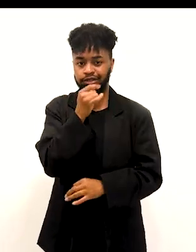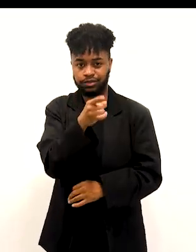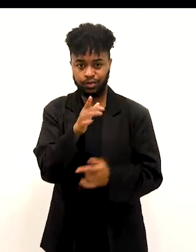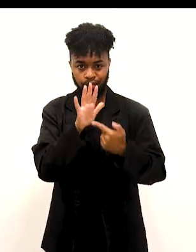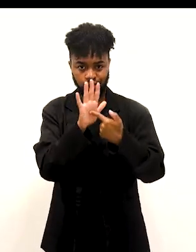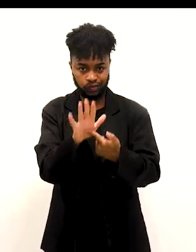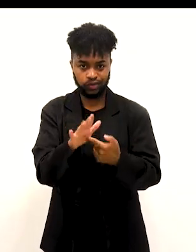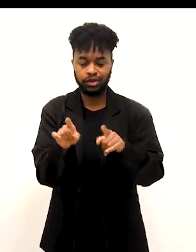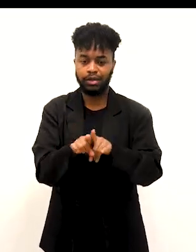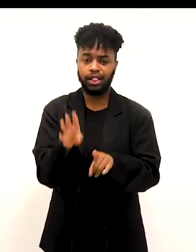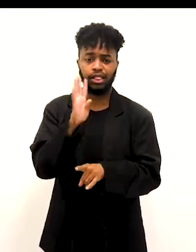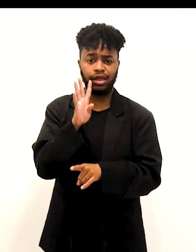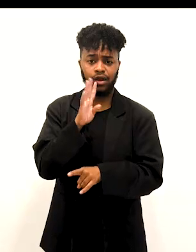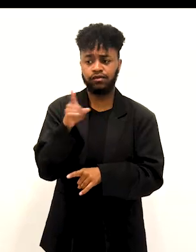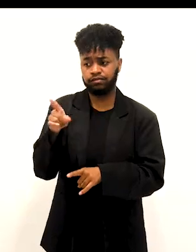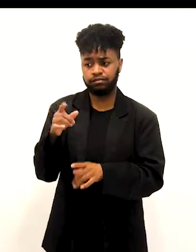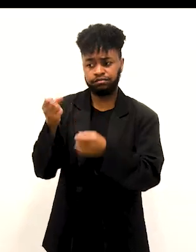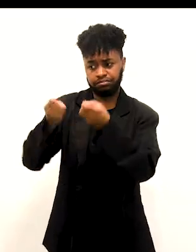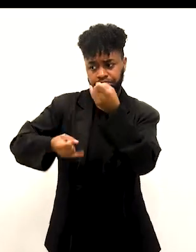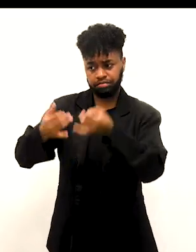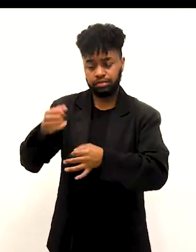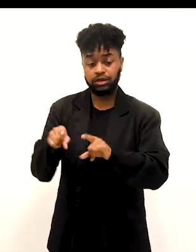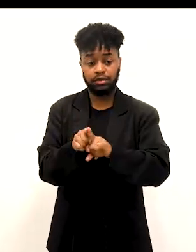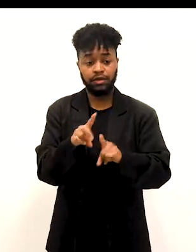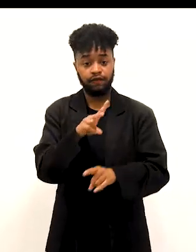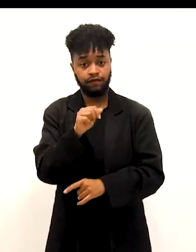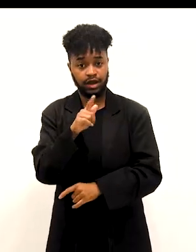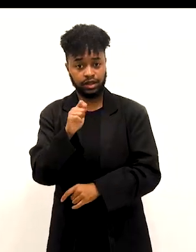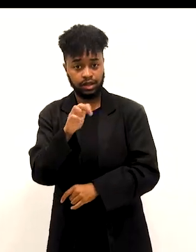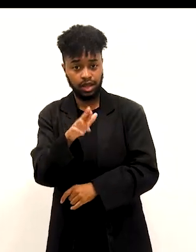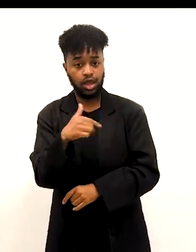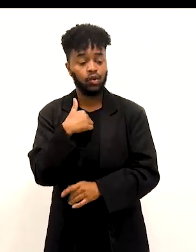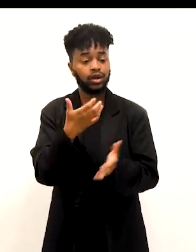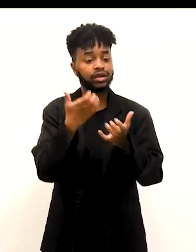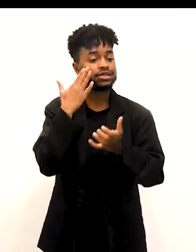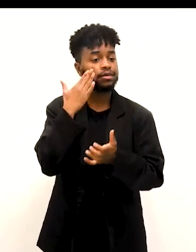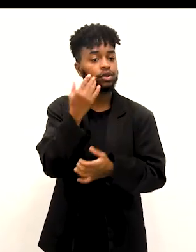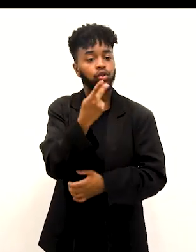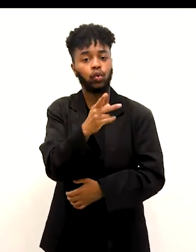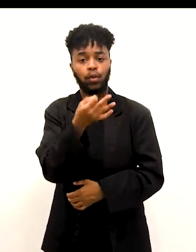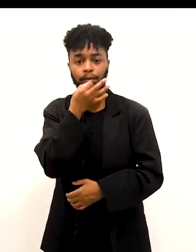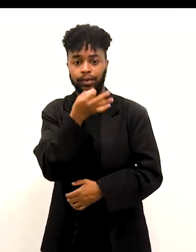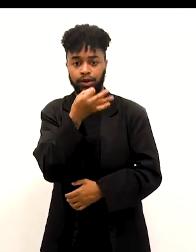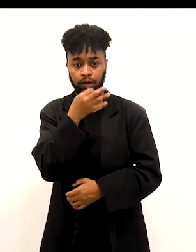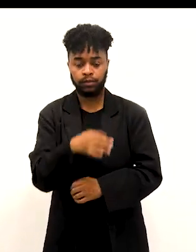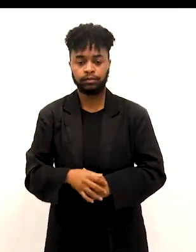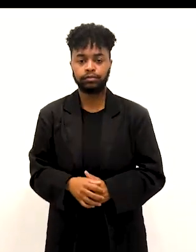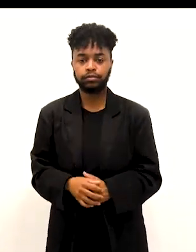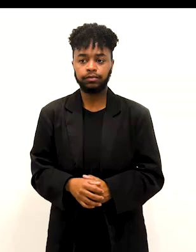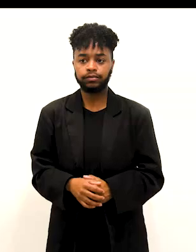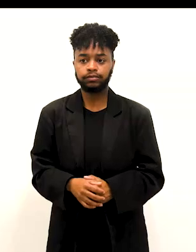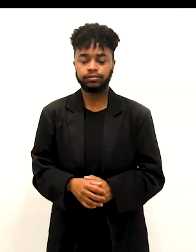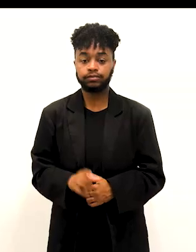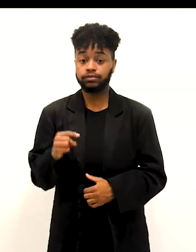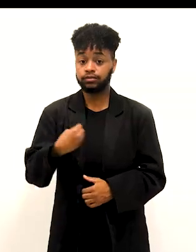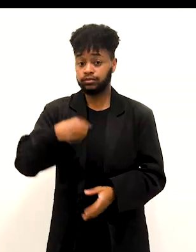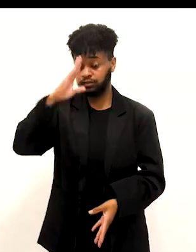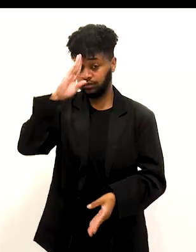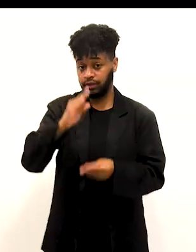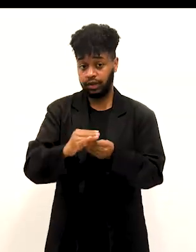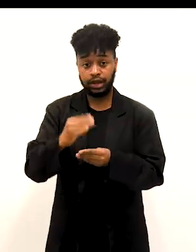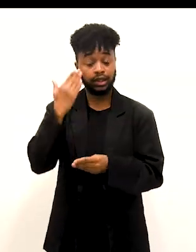Muito bacana escutar o Gustavo falando sobre isso. E aí, Wagner, eu quero escutar de você também. A gente chega à conclusão